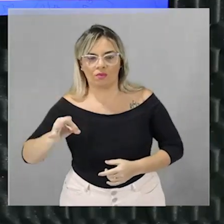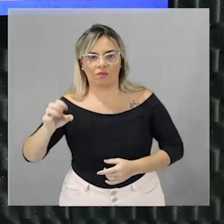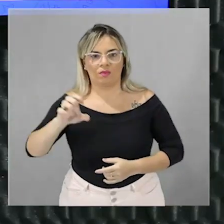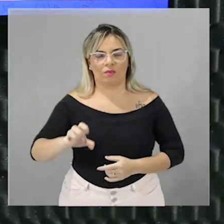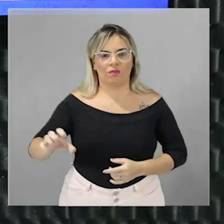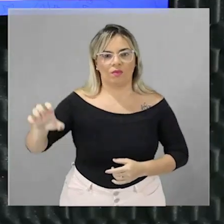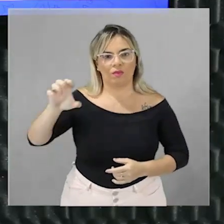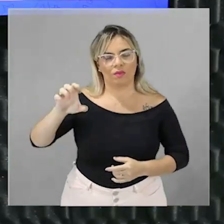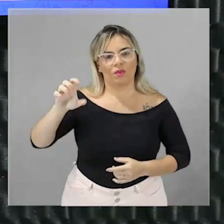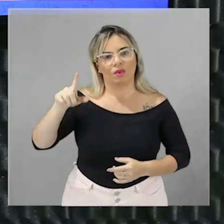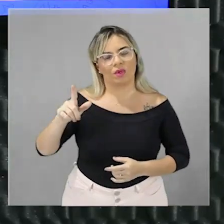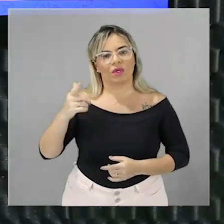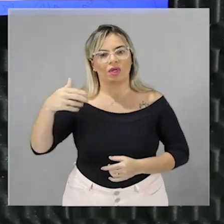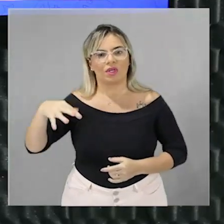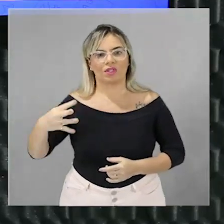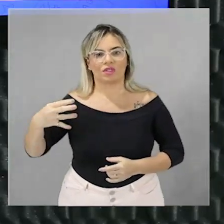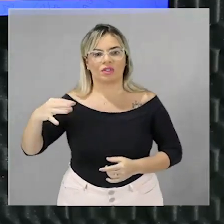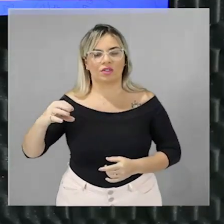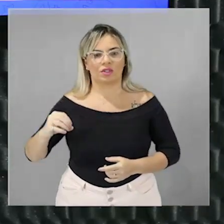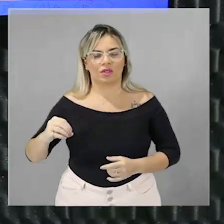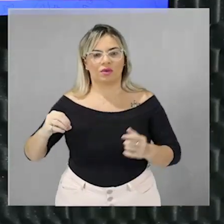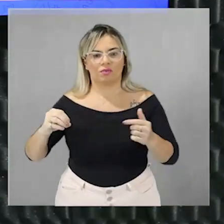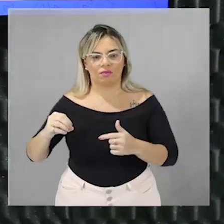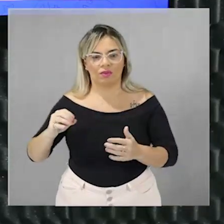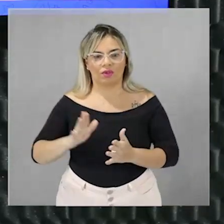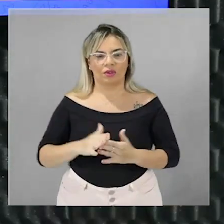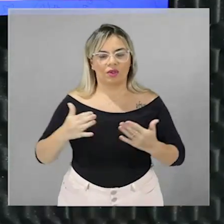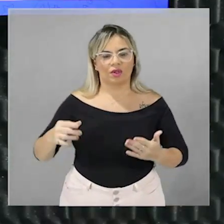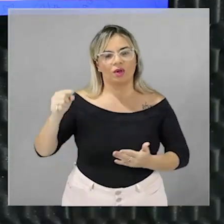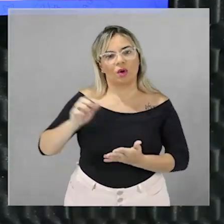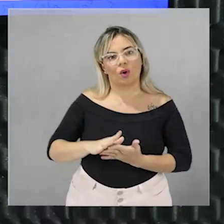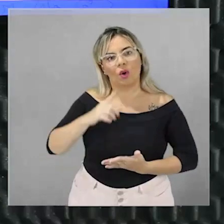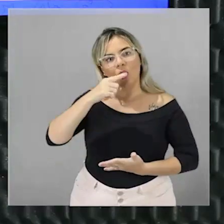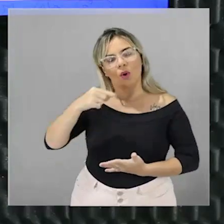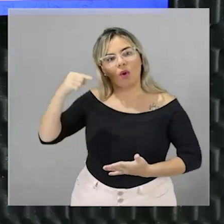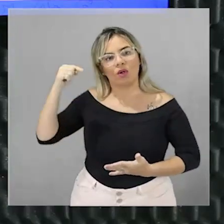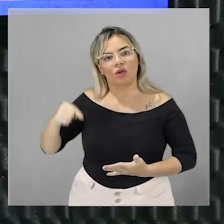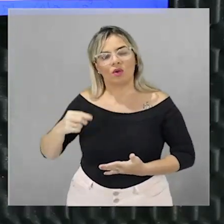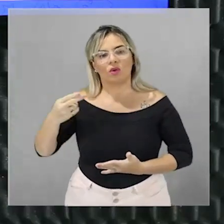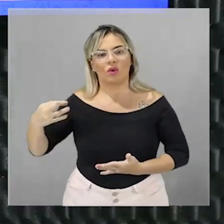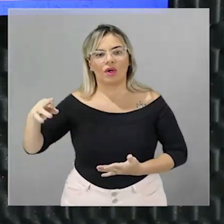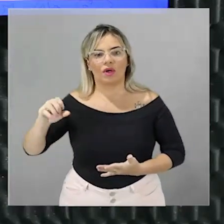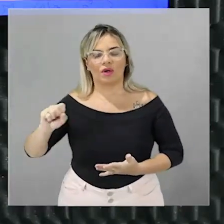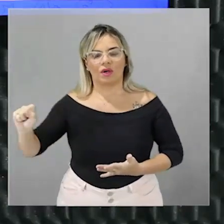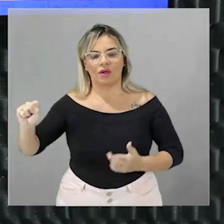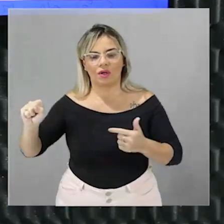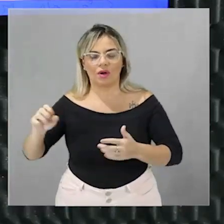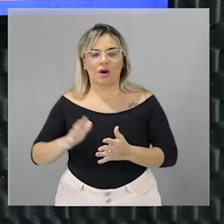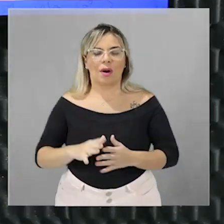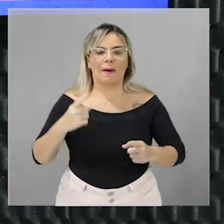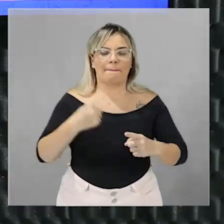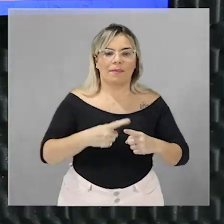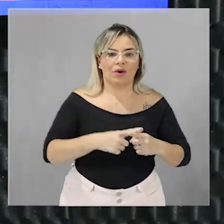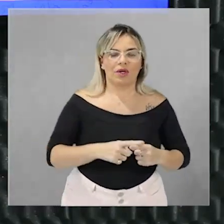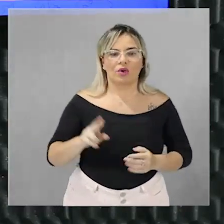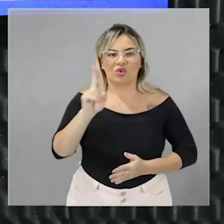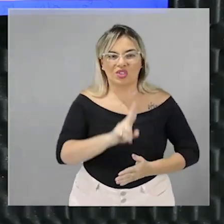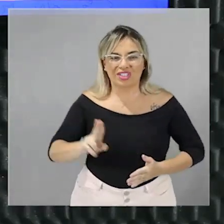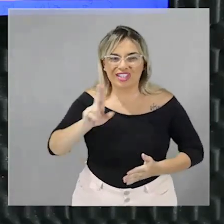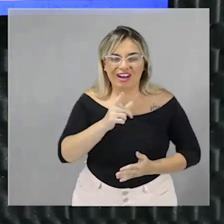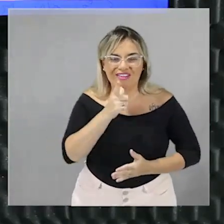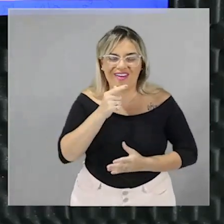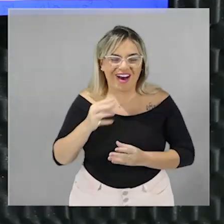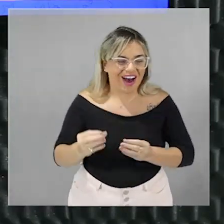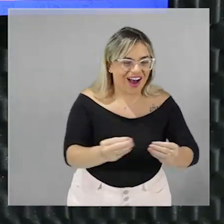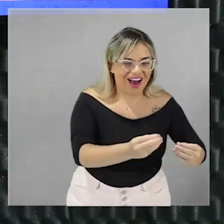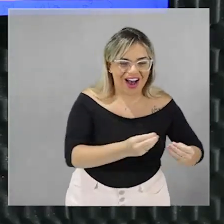região do Cazaquistão, na antiga União Soviética, justamente por esse problema, se extraía mais água do que ele podia repor. Dá uma pesquisada aí na